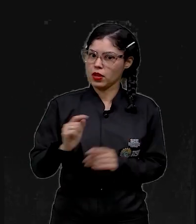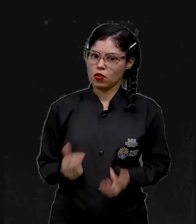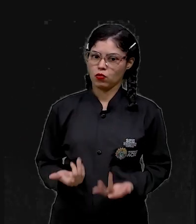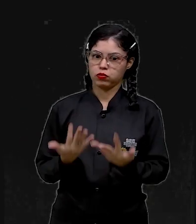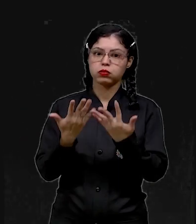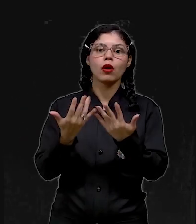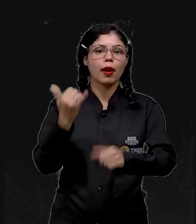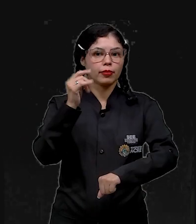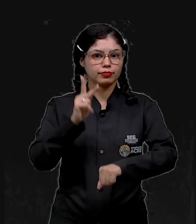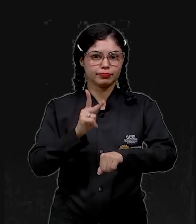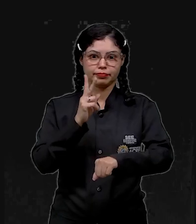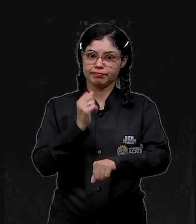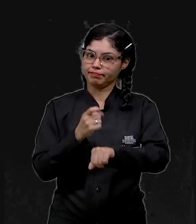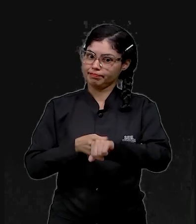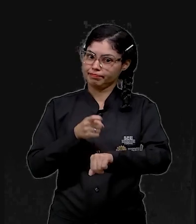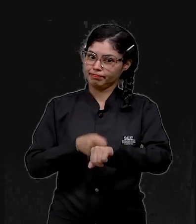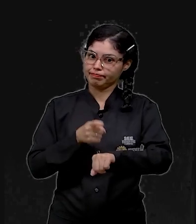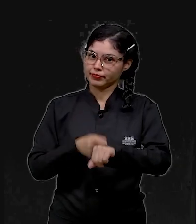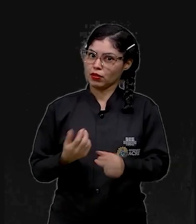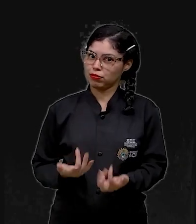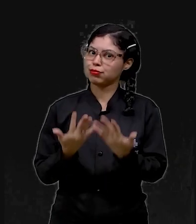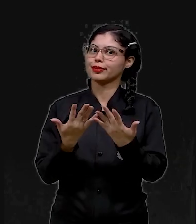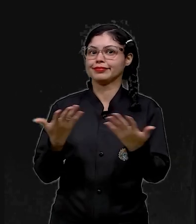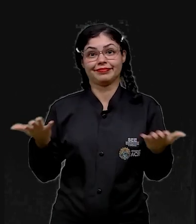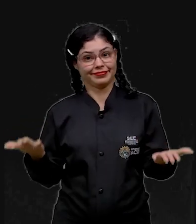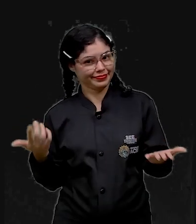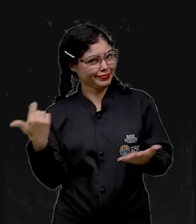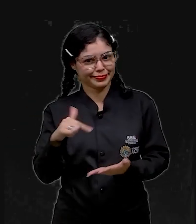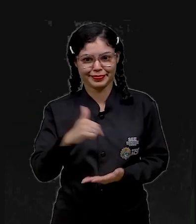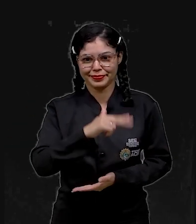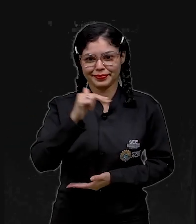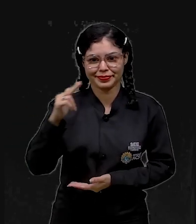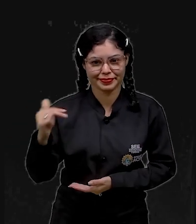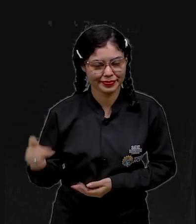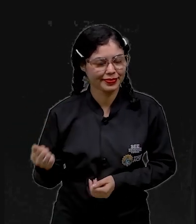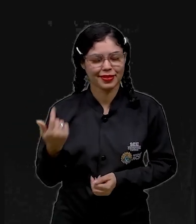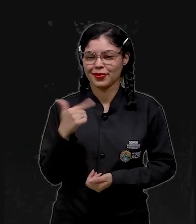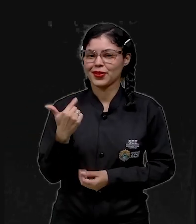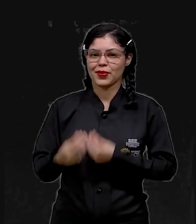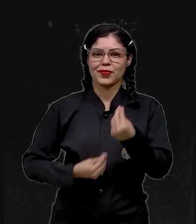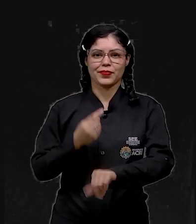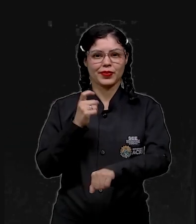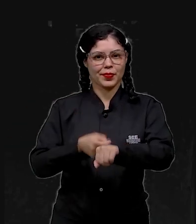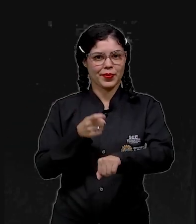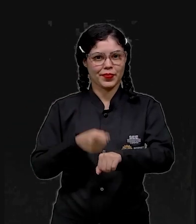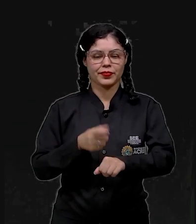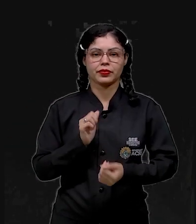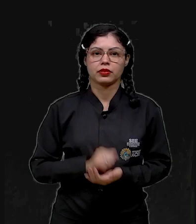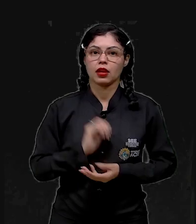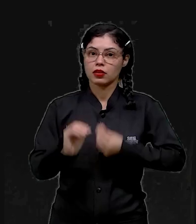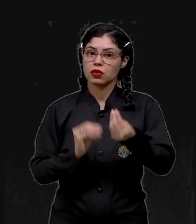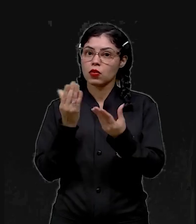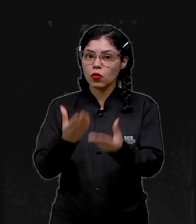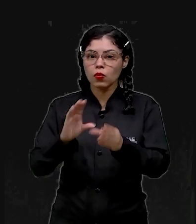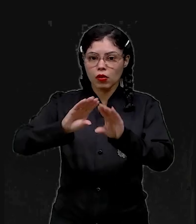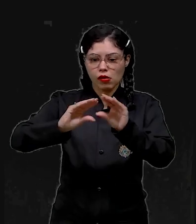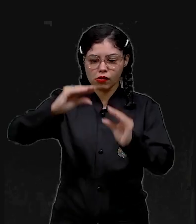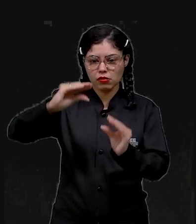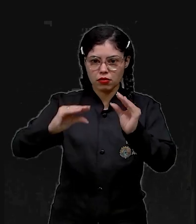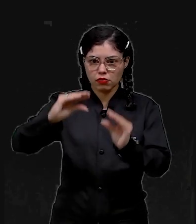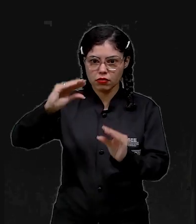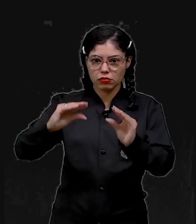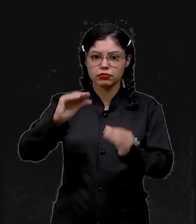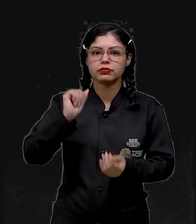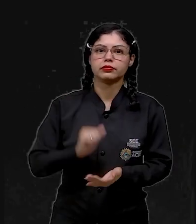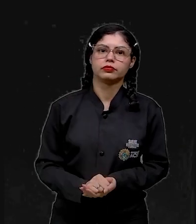exemplo, a pedra. Alguém já viu pedra pegando fogo, gente? Nunca viram porque pedra não pega fogo. Assim como a borracha, né? O